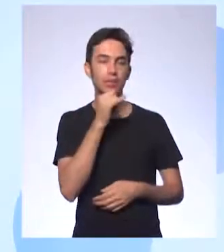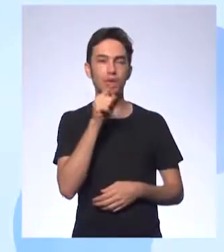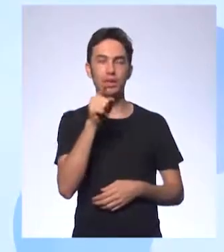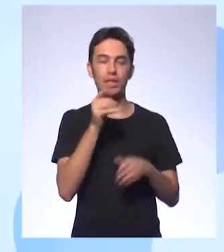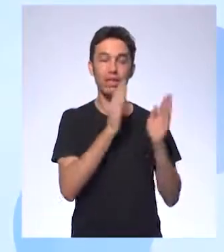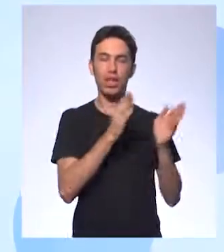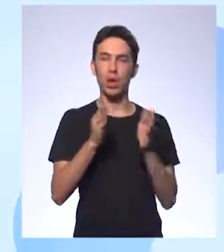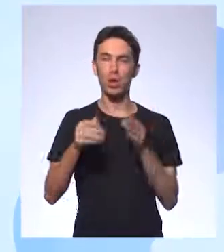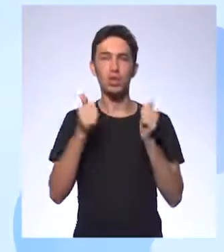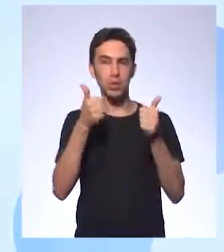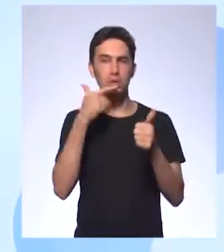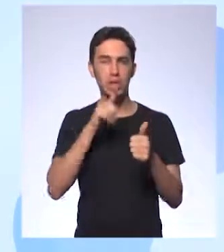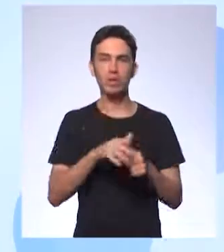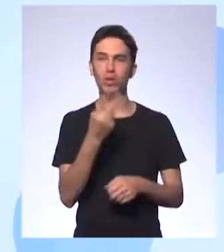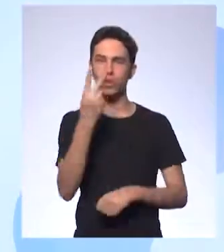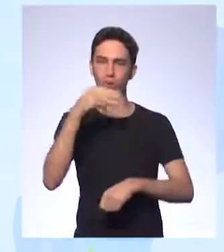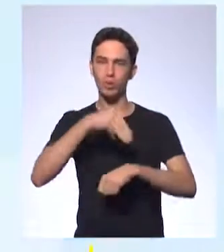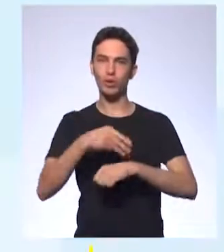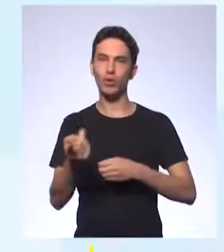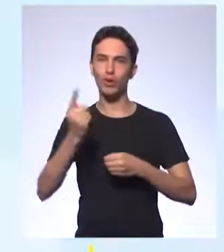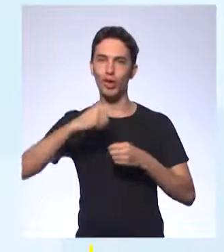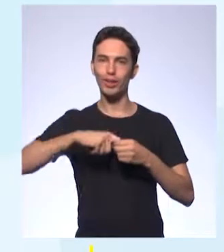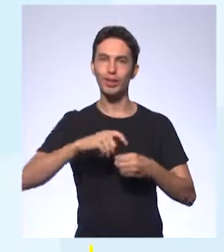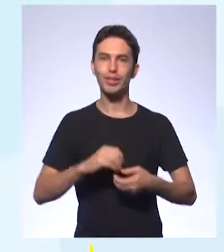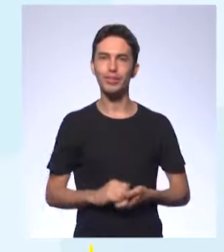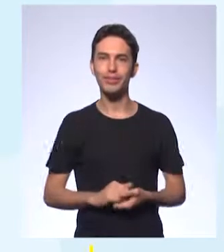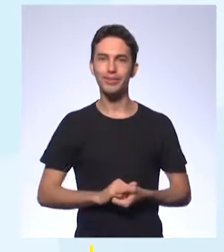ordem certinha, ok? Então, 2 minutinhos.